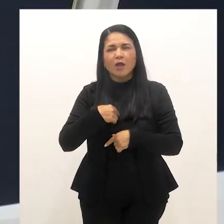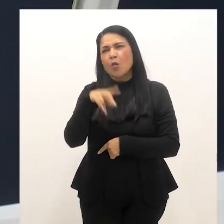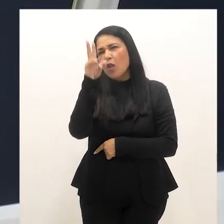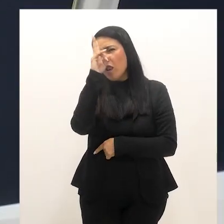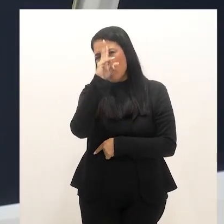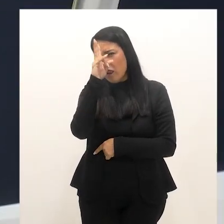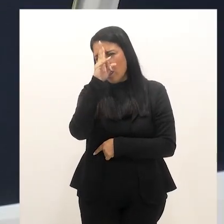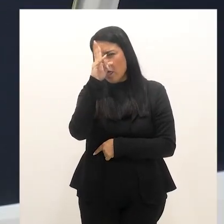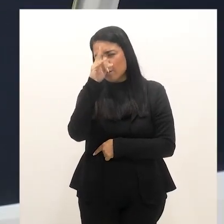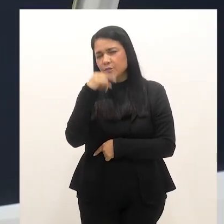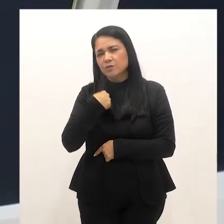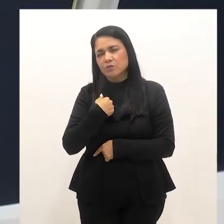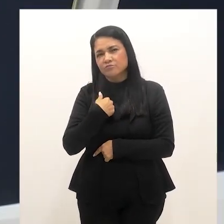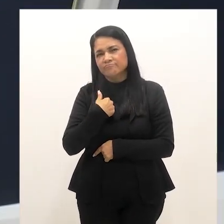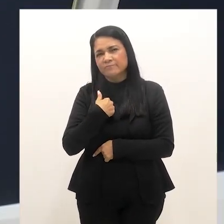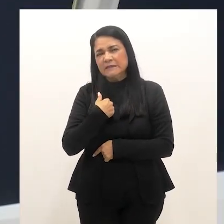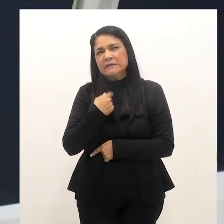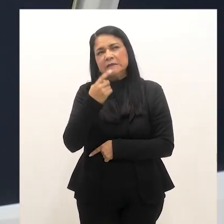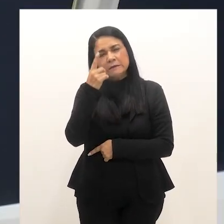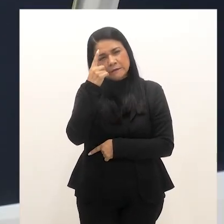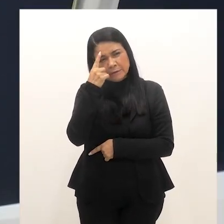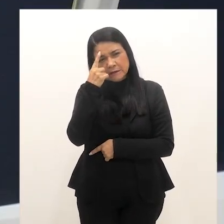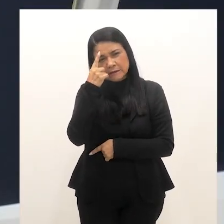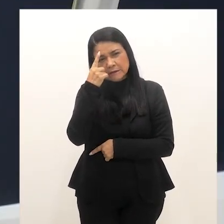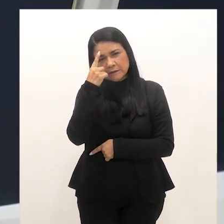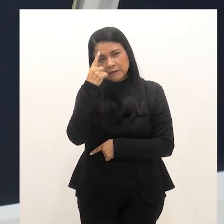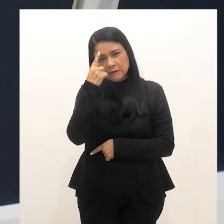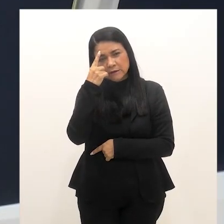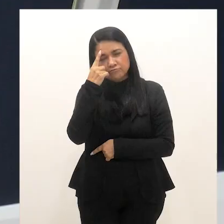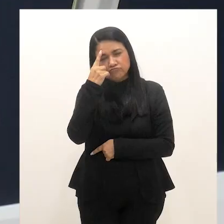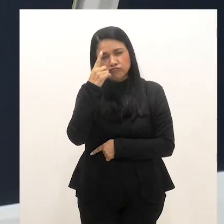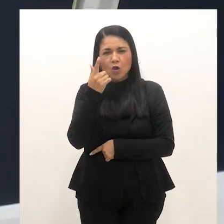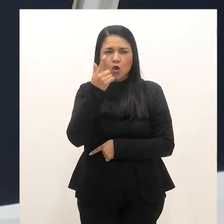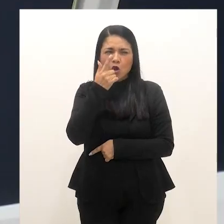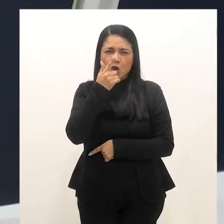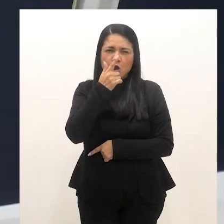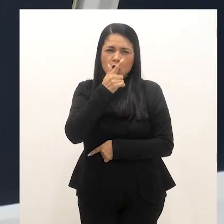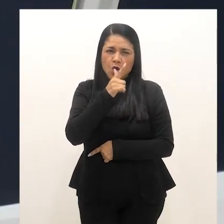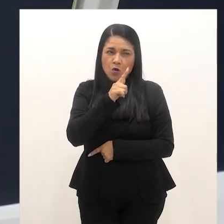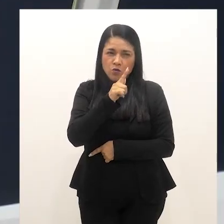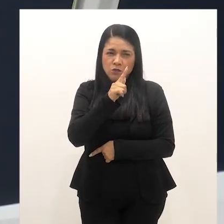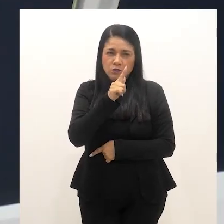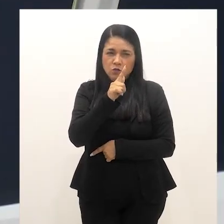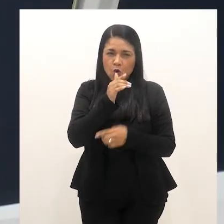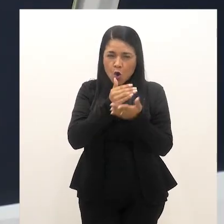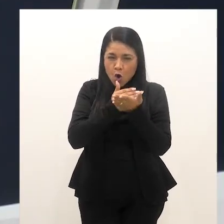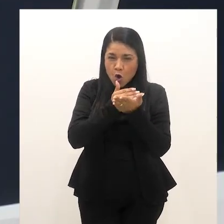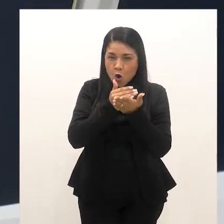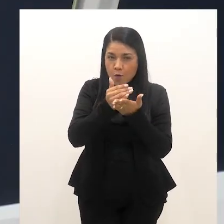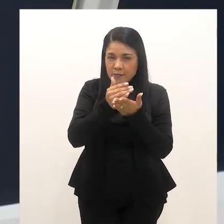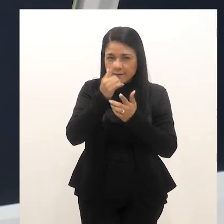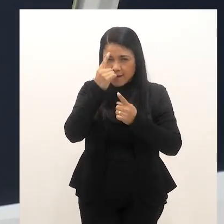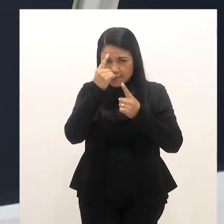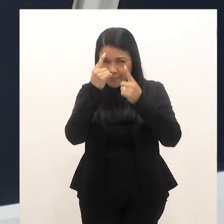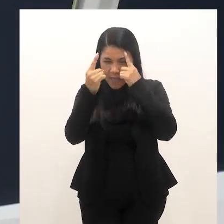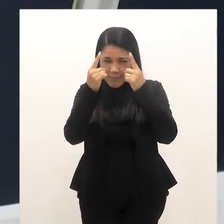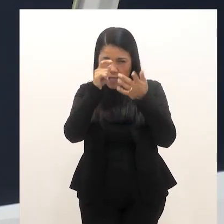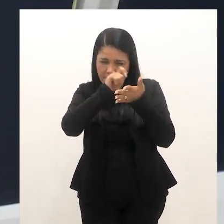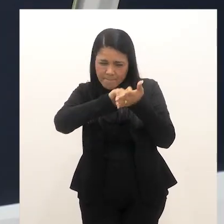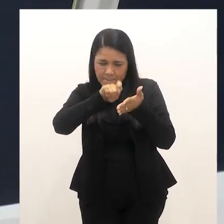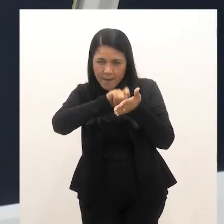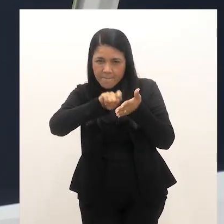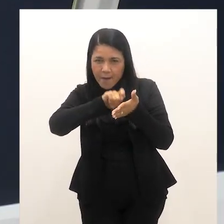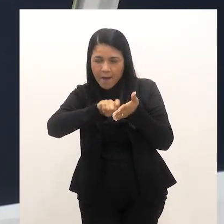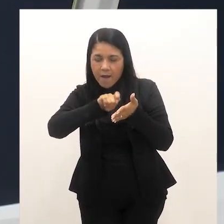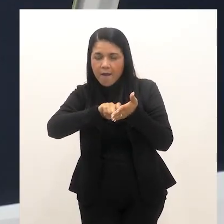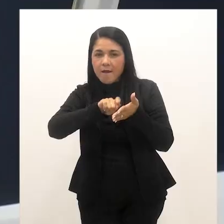Aí eu me lembro que... E assim, eu sempre pensei, né? Já que eu consigo pelo menos esboçar essas ideias,